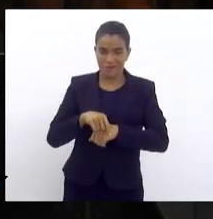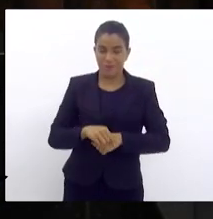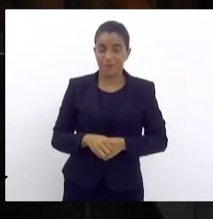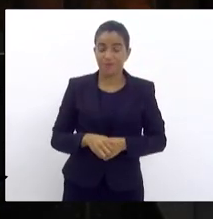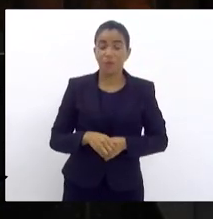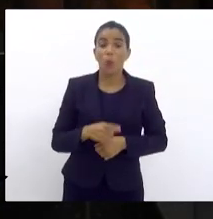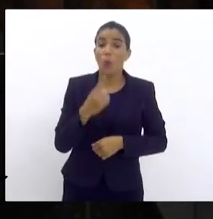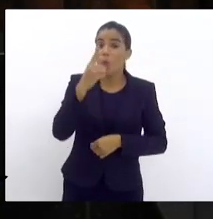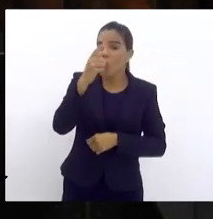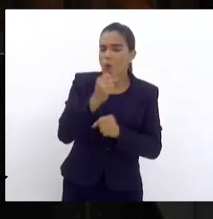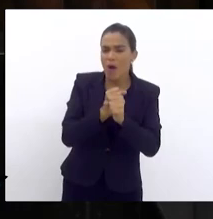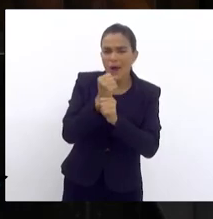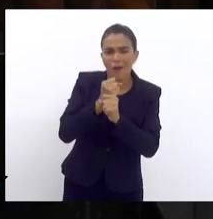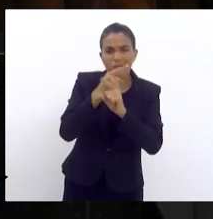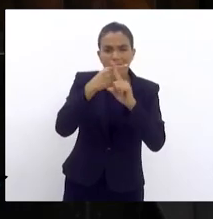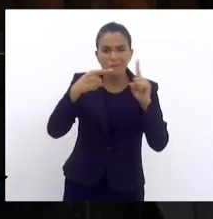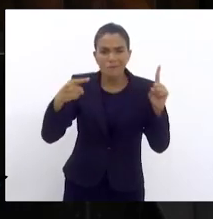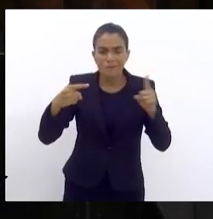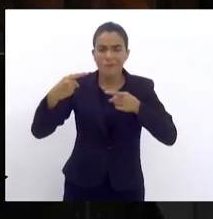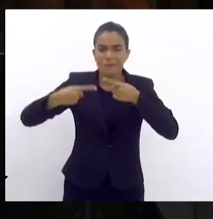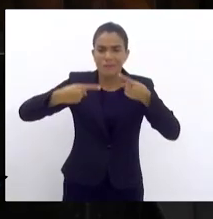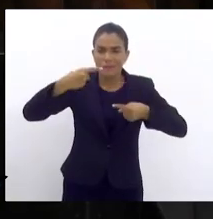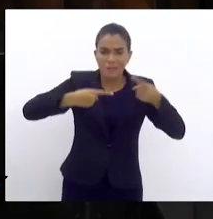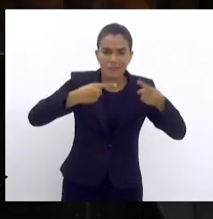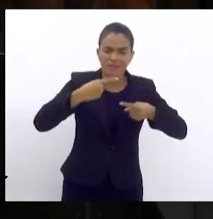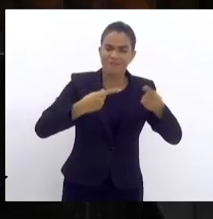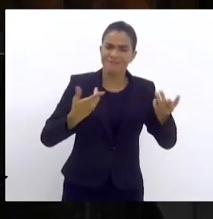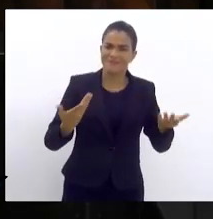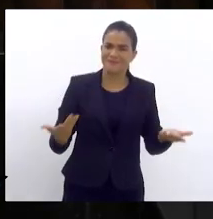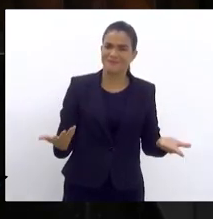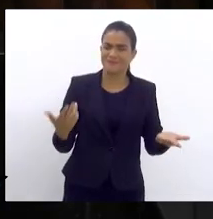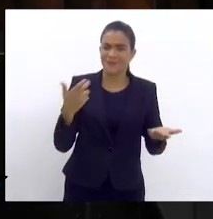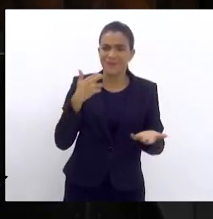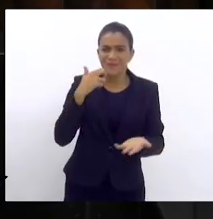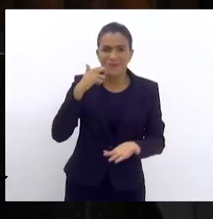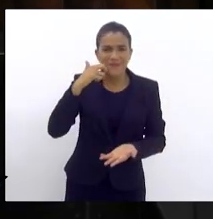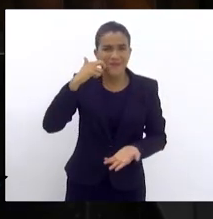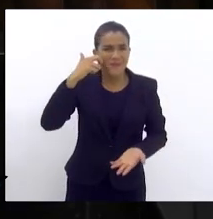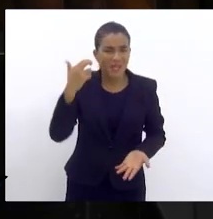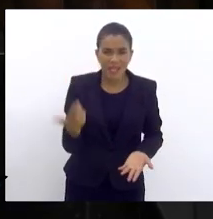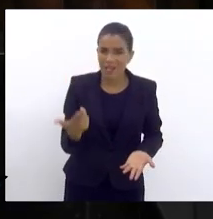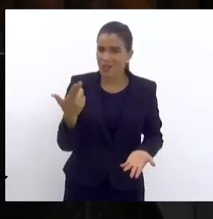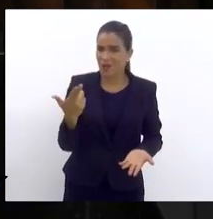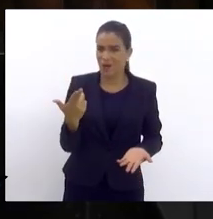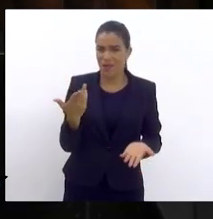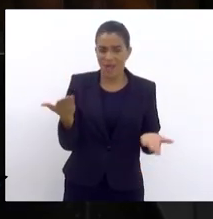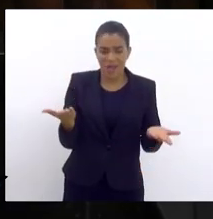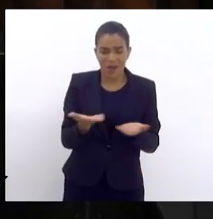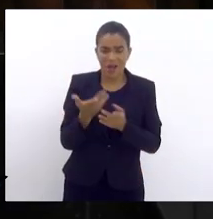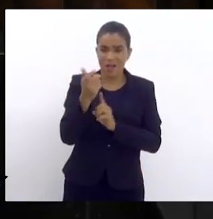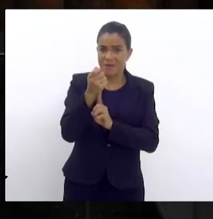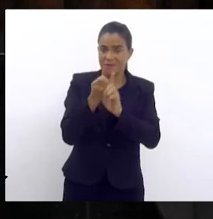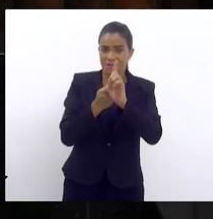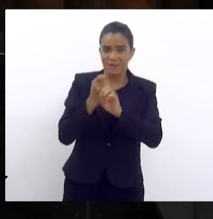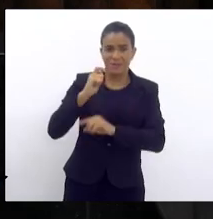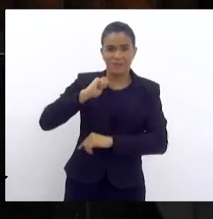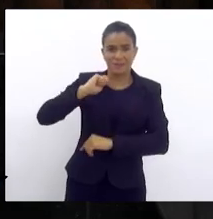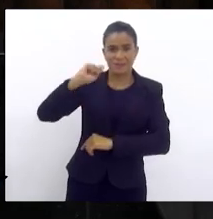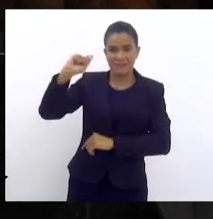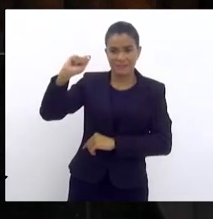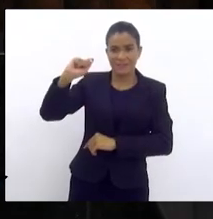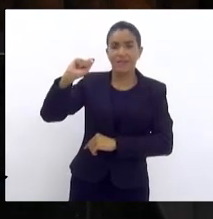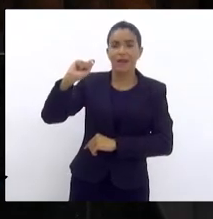de debate tiveram o desplante ainda neste mês de abril